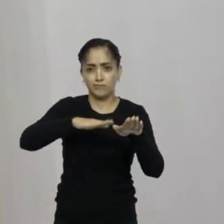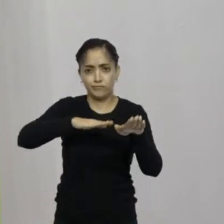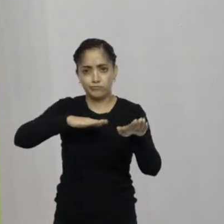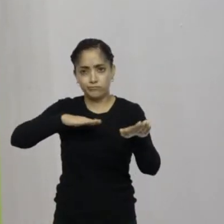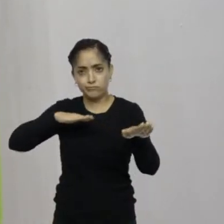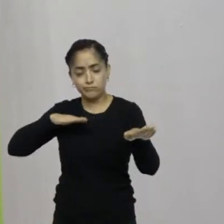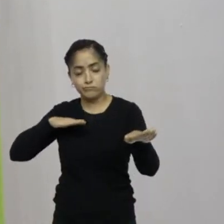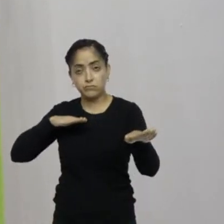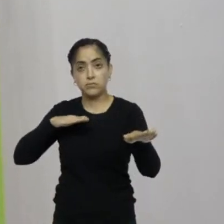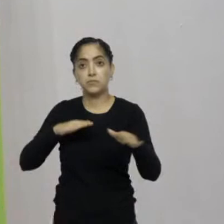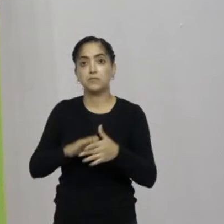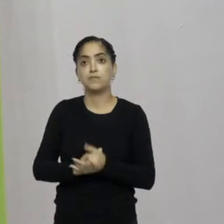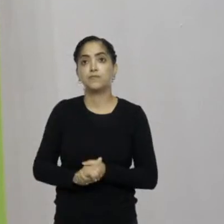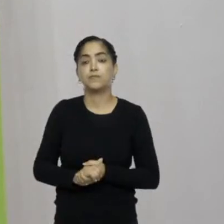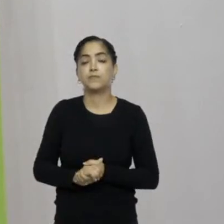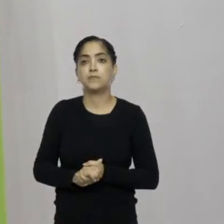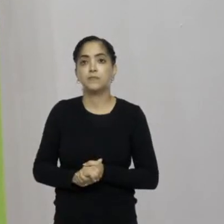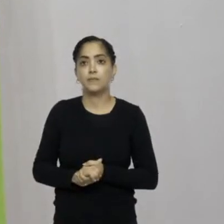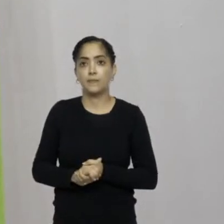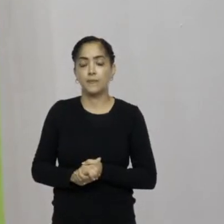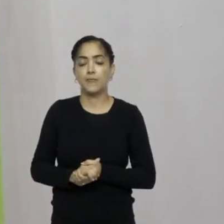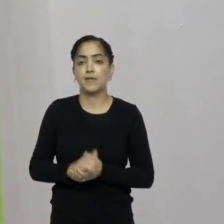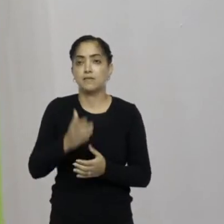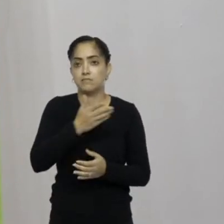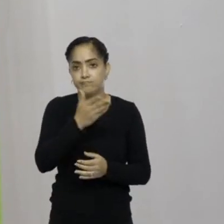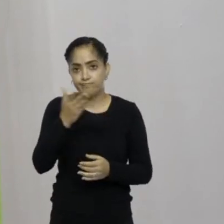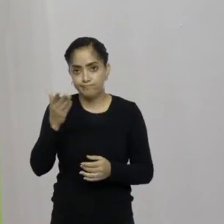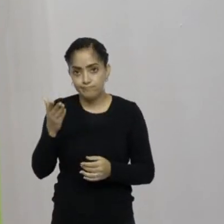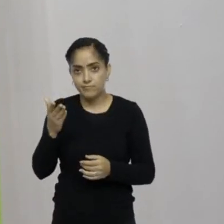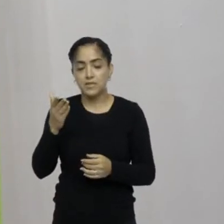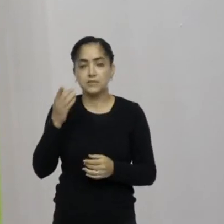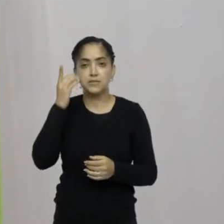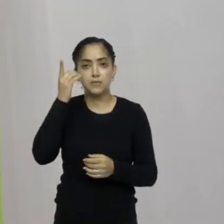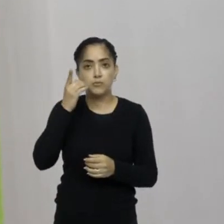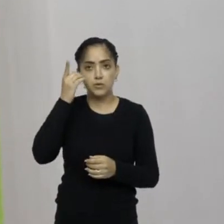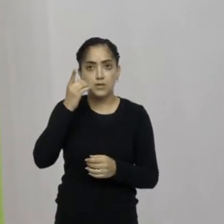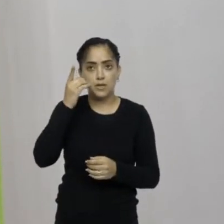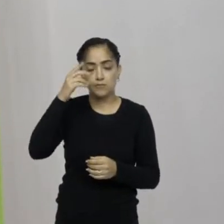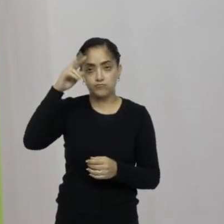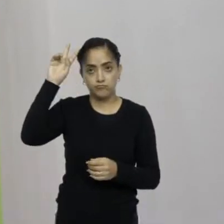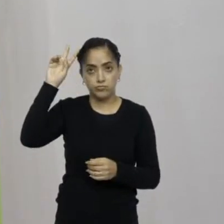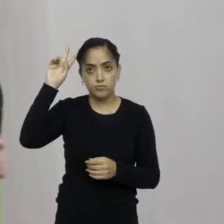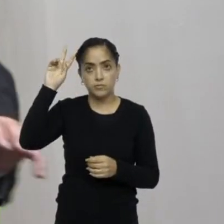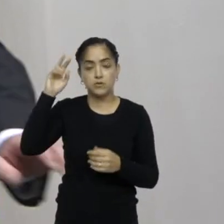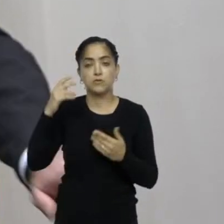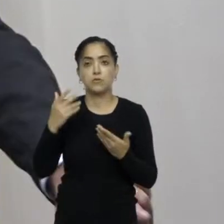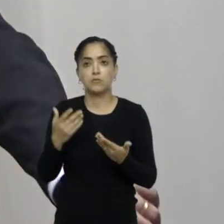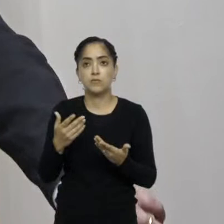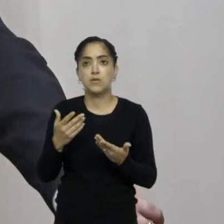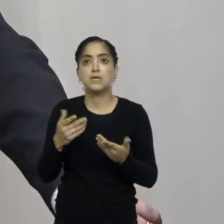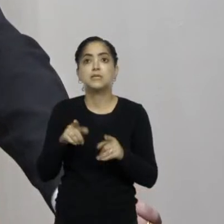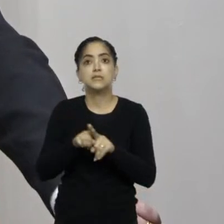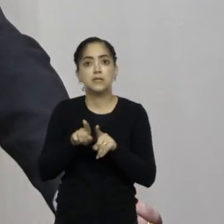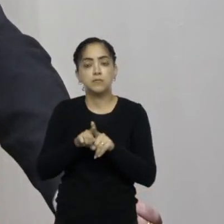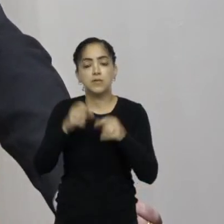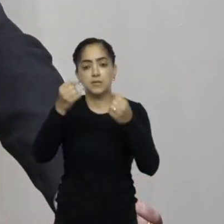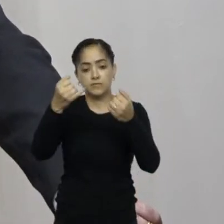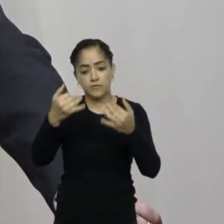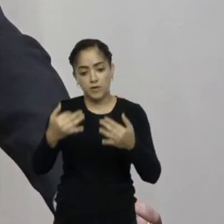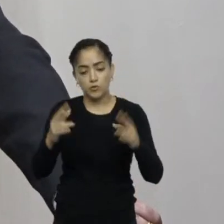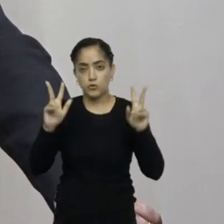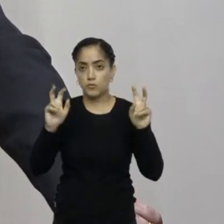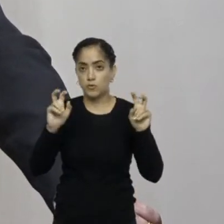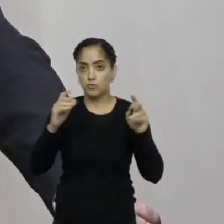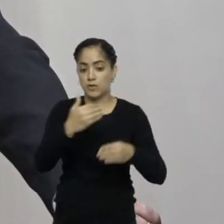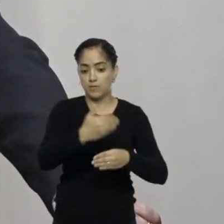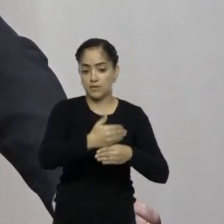Mas, deputado, colega, amigo, deputado Milton Obos, falou da questão das barragens, e eu me